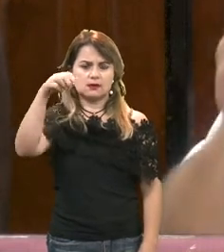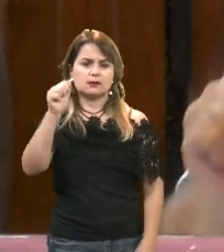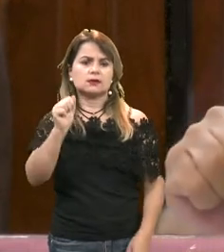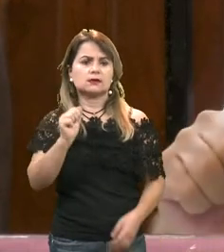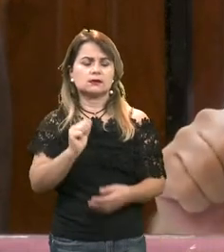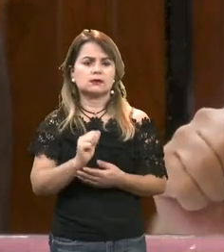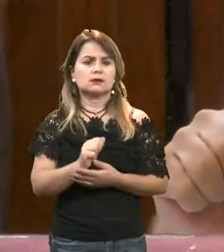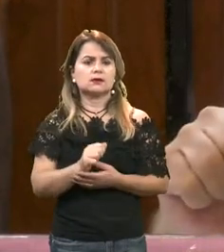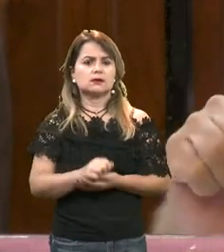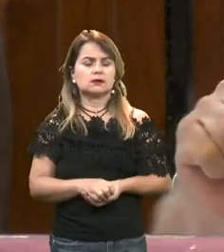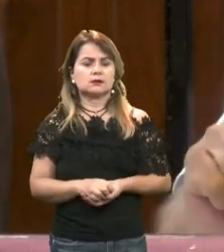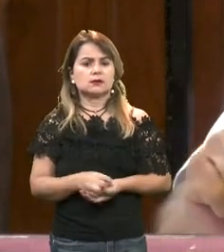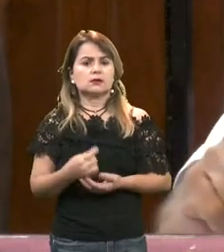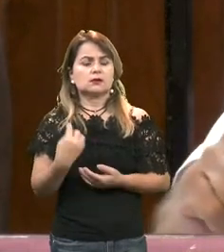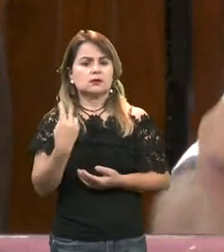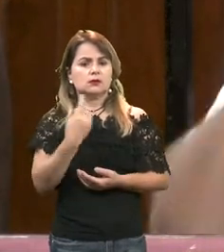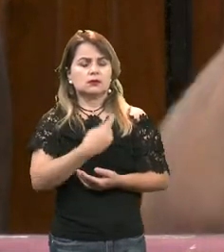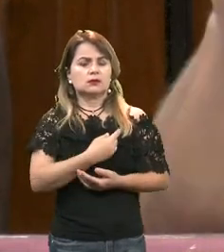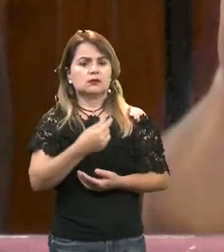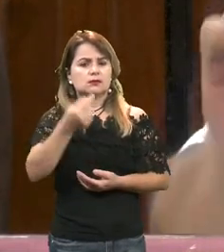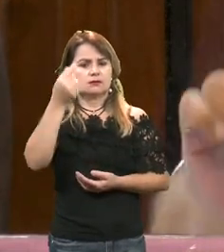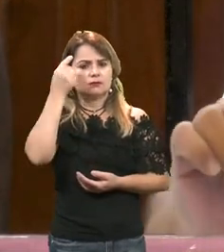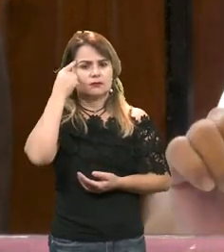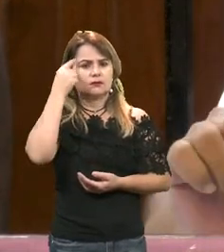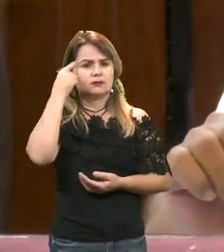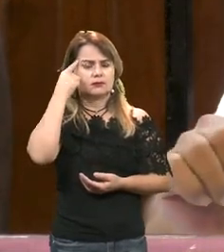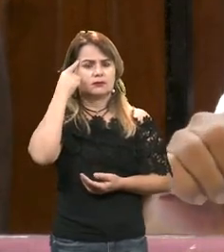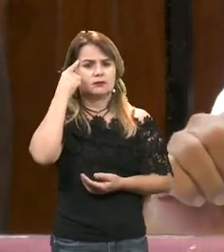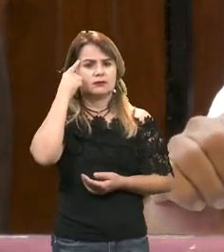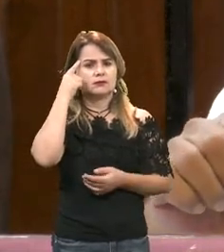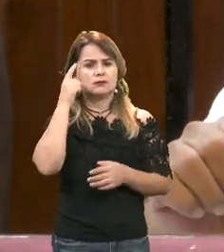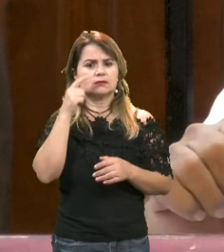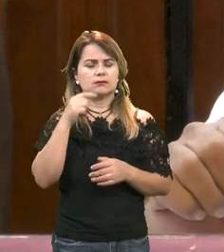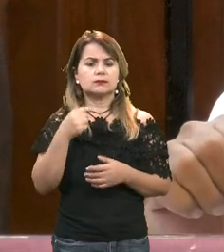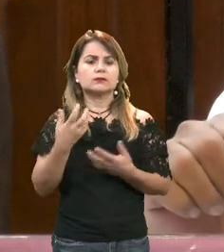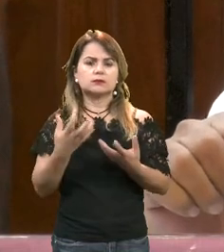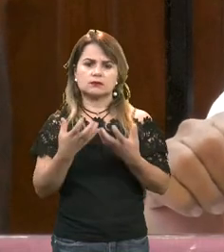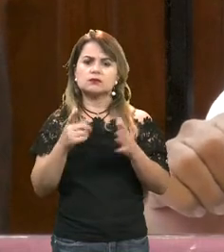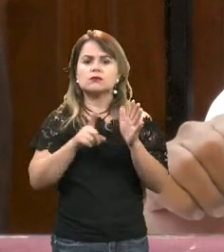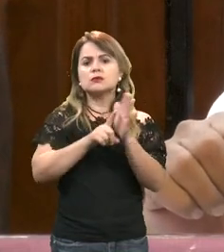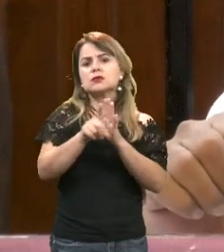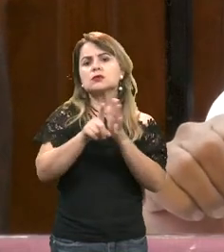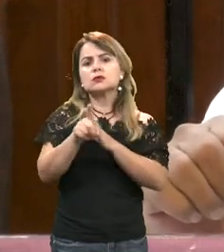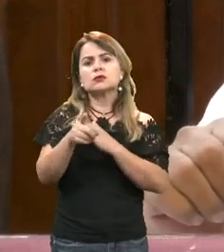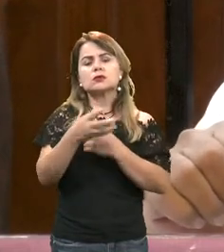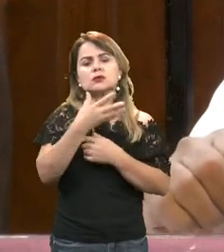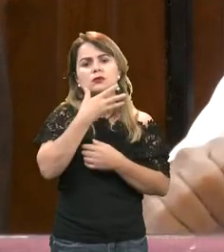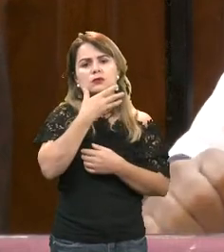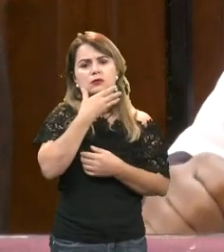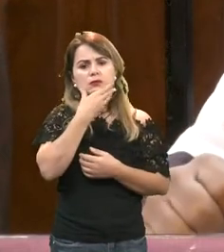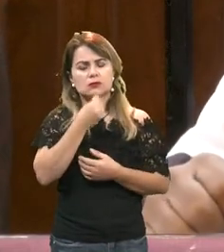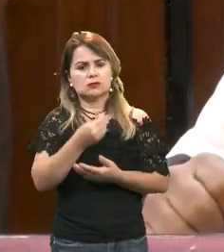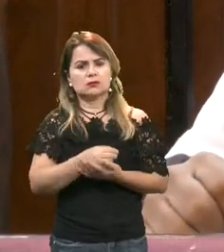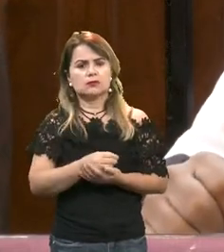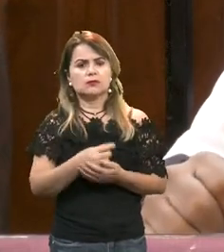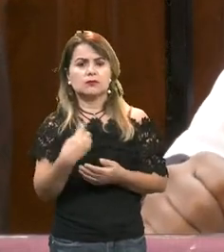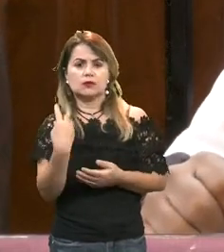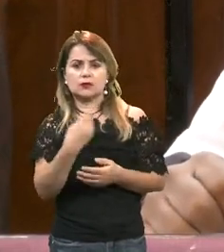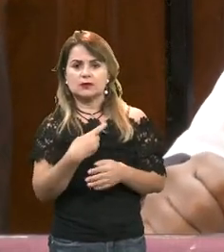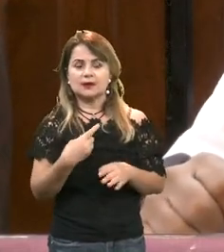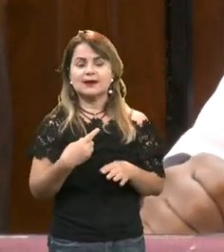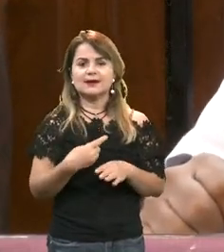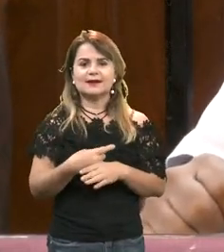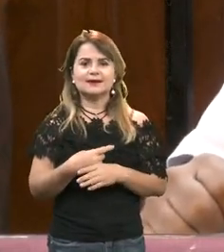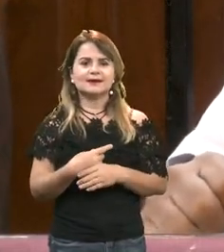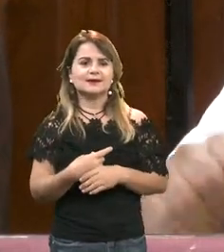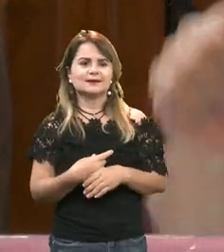Eu só tenho uma pergunta para o doutor Joaquim, mas só para... Nós estamos, nesse momento, iniciando a campanha da fraternidade na nossa cidade, da